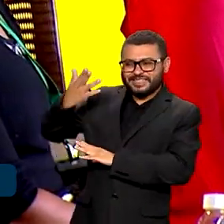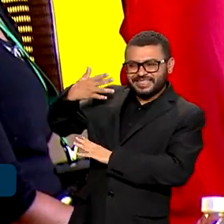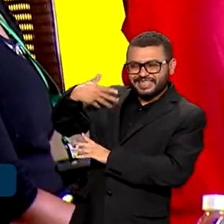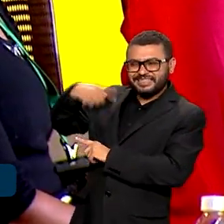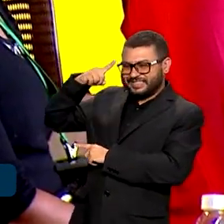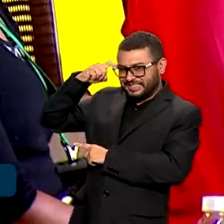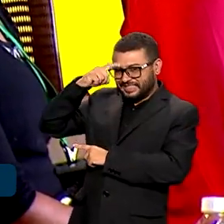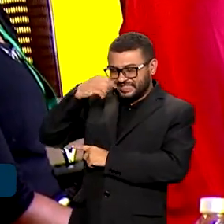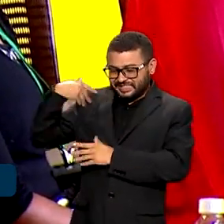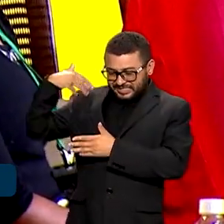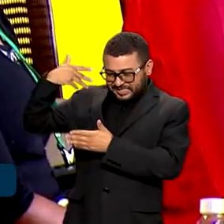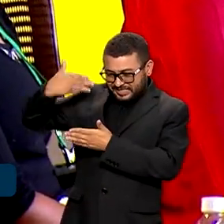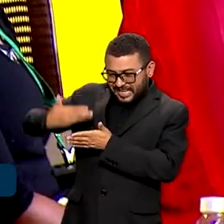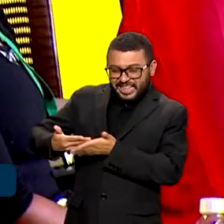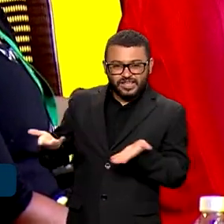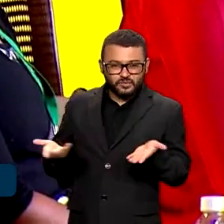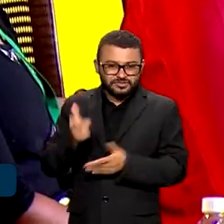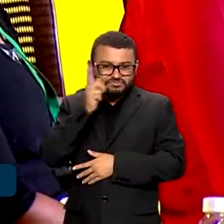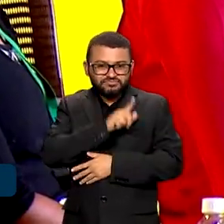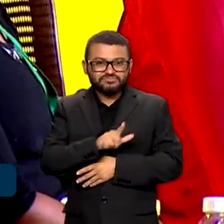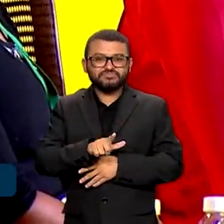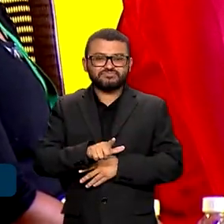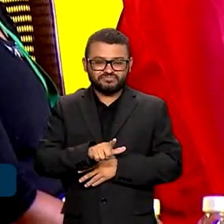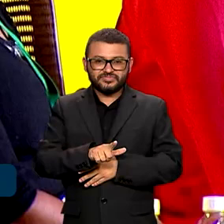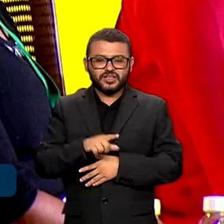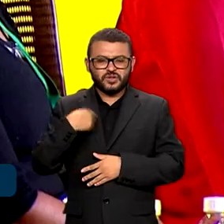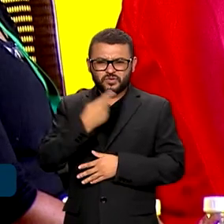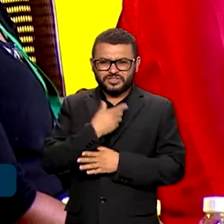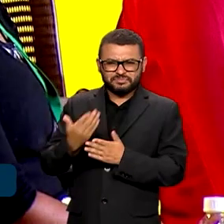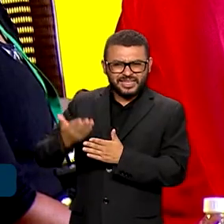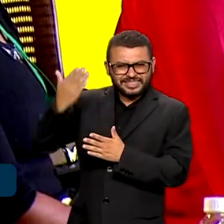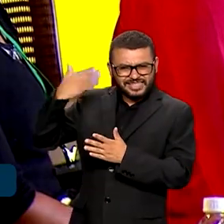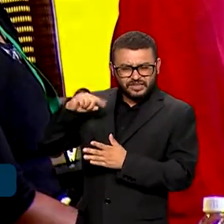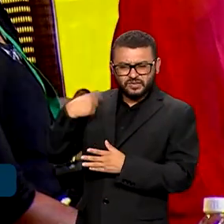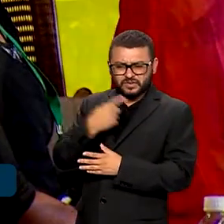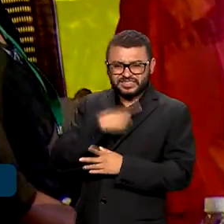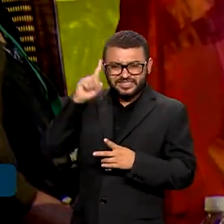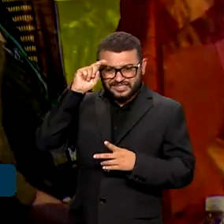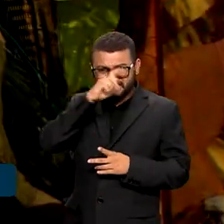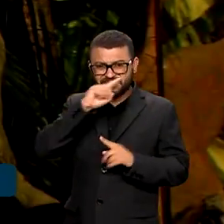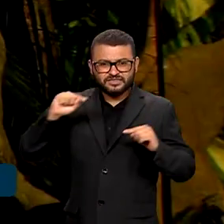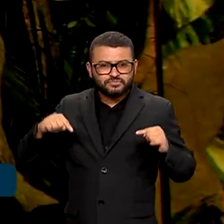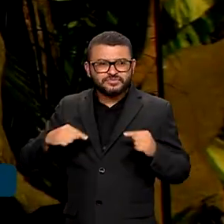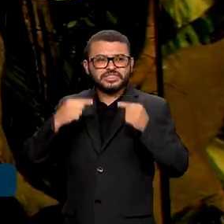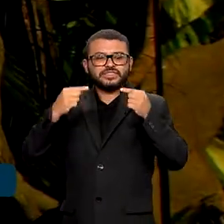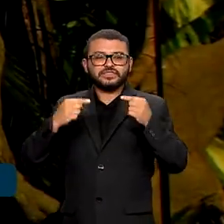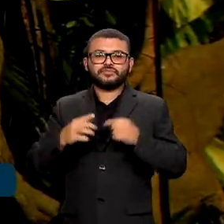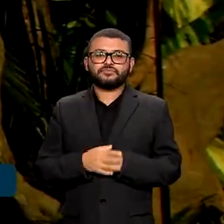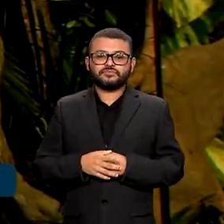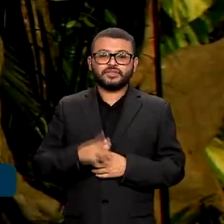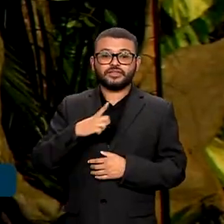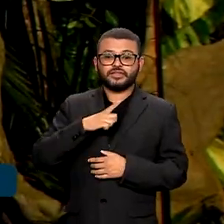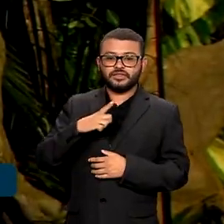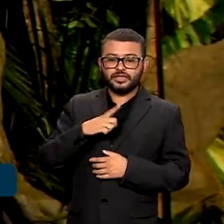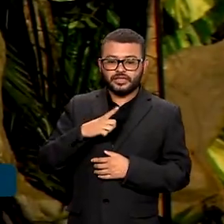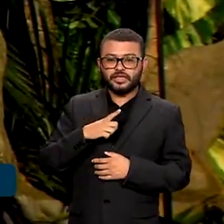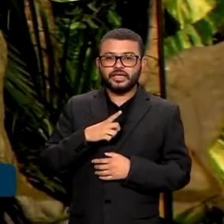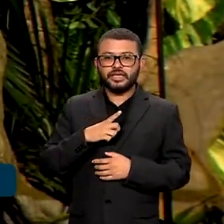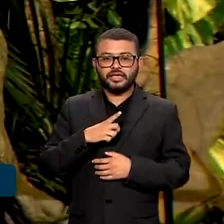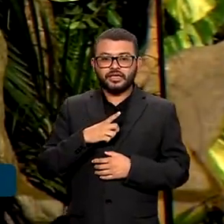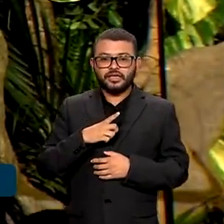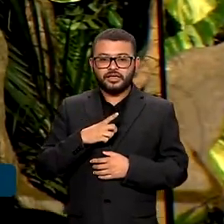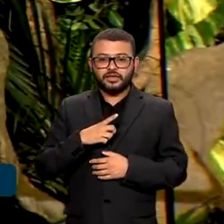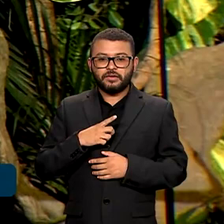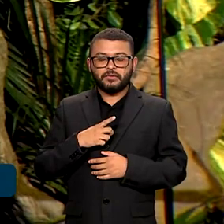aqui. Vocês sabem o que nós passamos, todos nós. Nós vimos um presidente, o